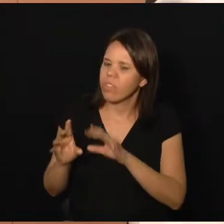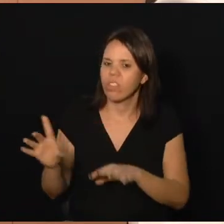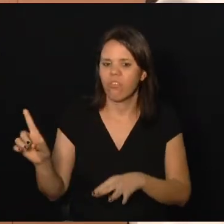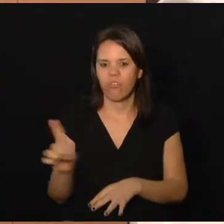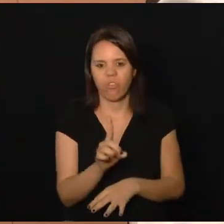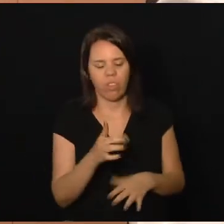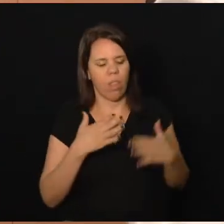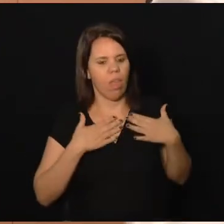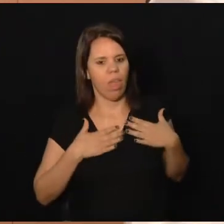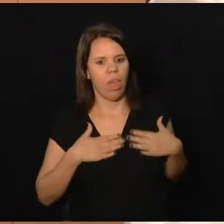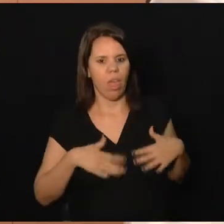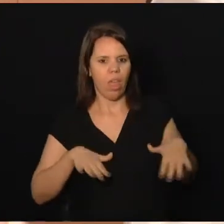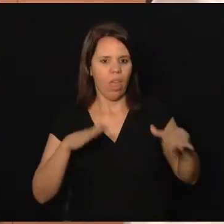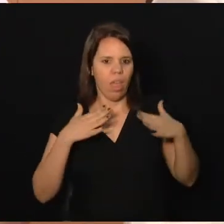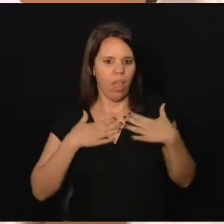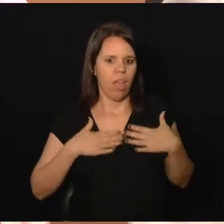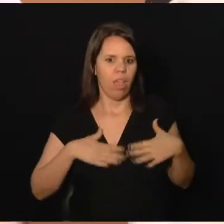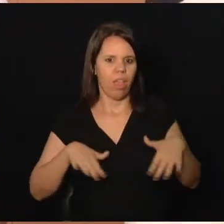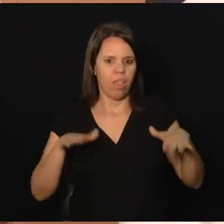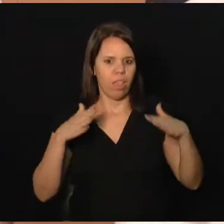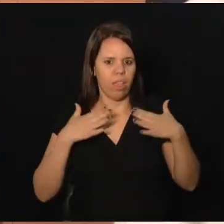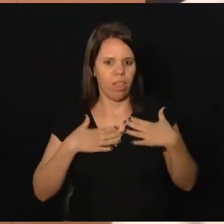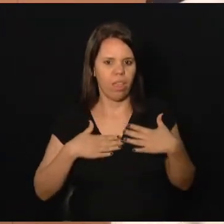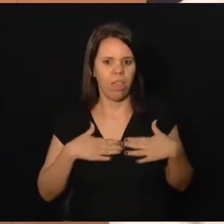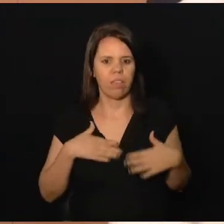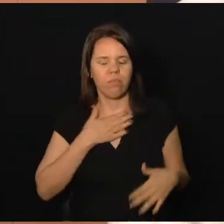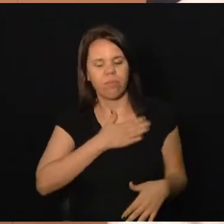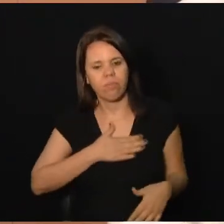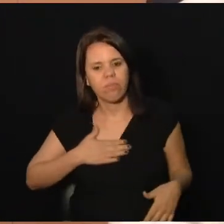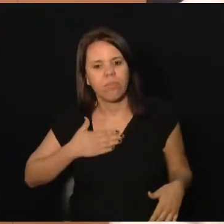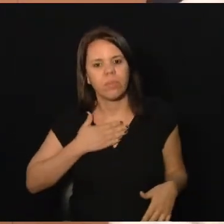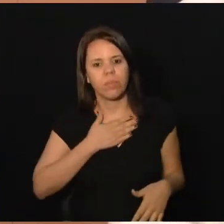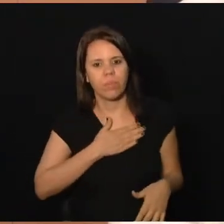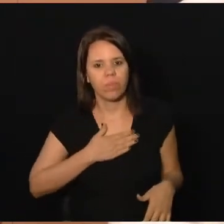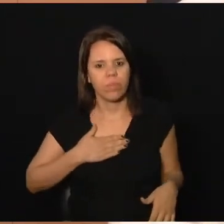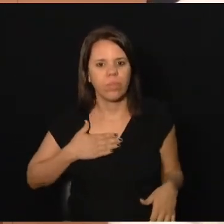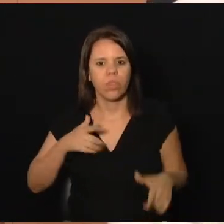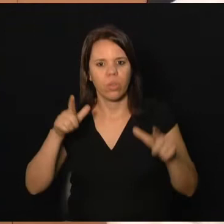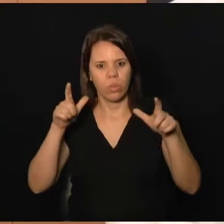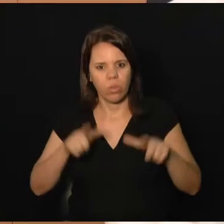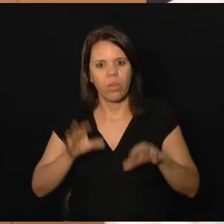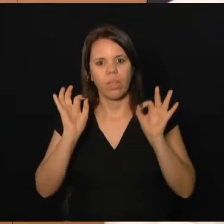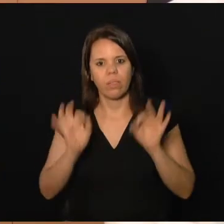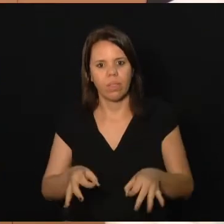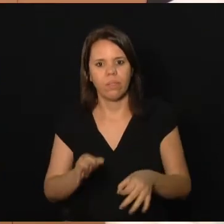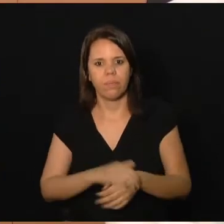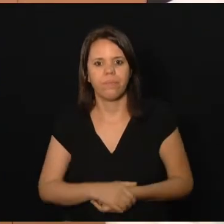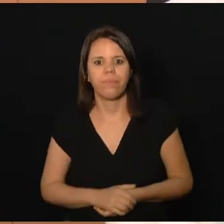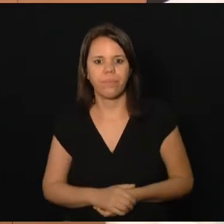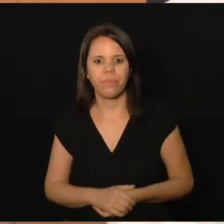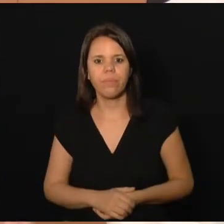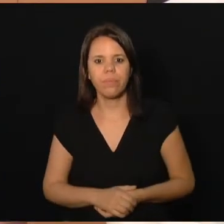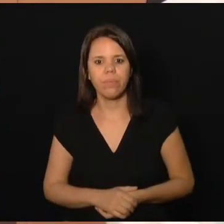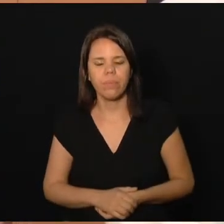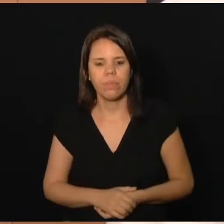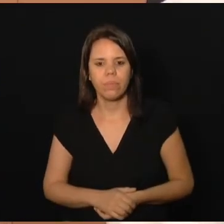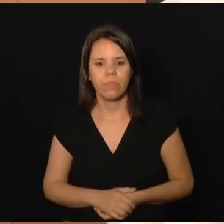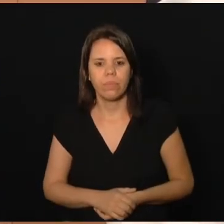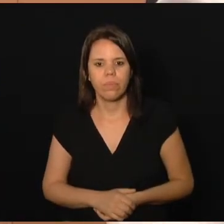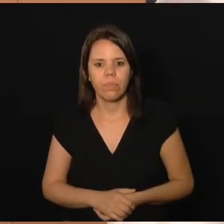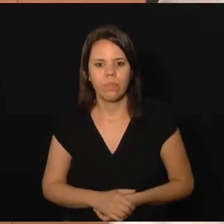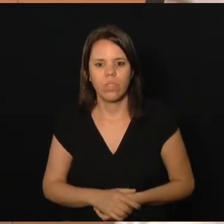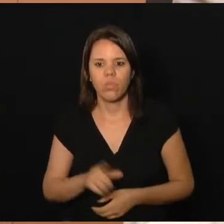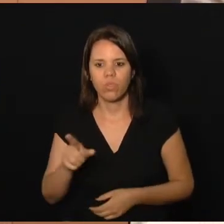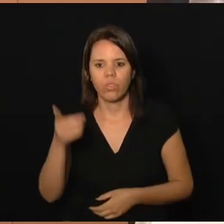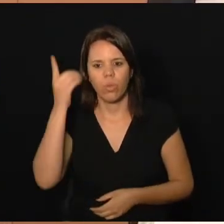até acalmei, já ficou gostoso, né, então está no lugar certo mesmo. E teu dom, tua vocação,